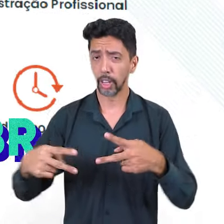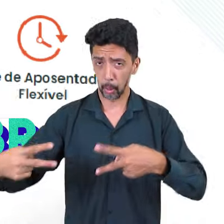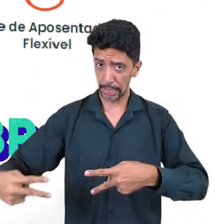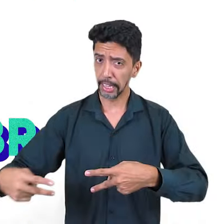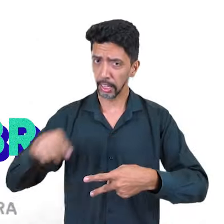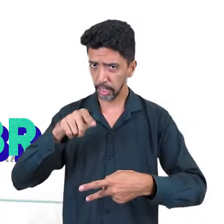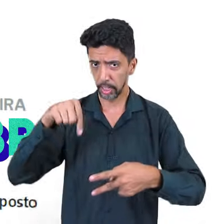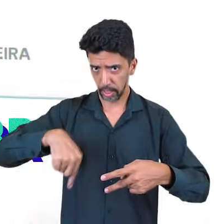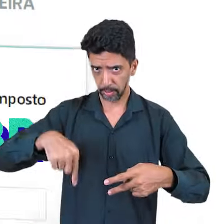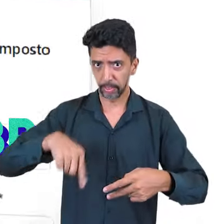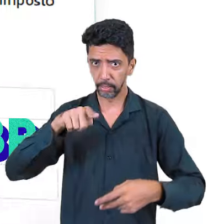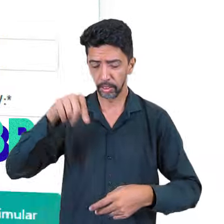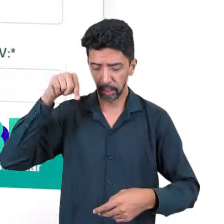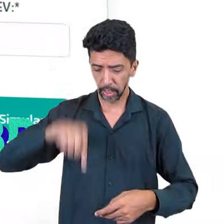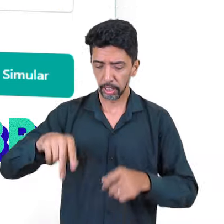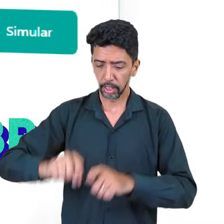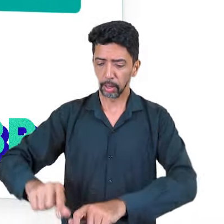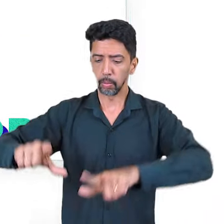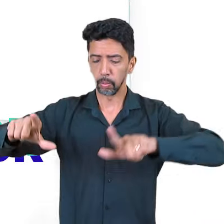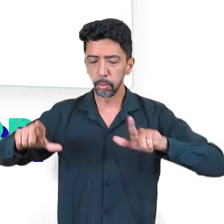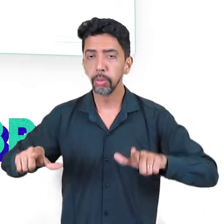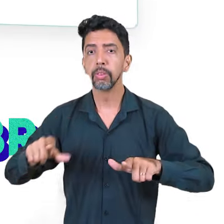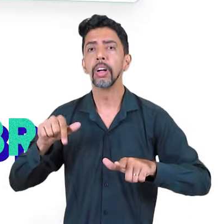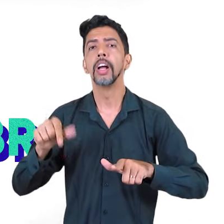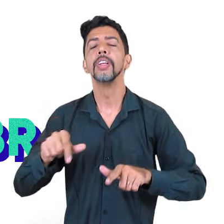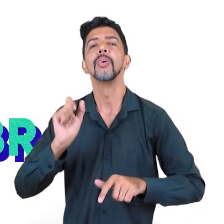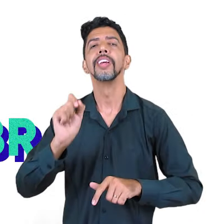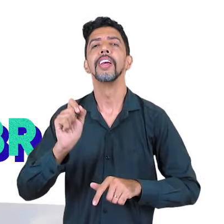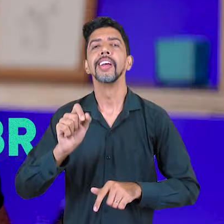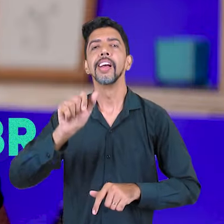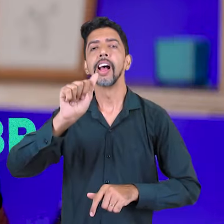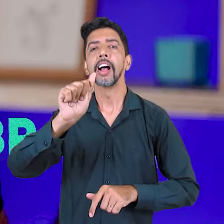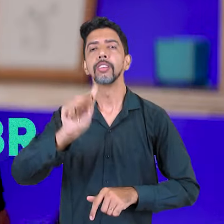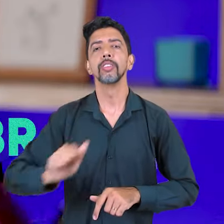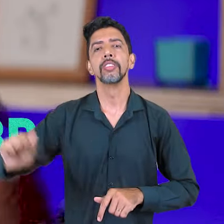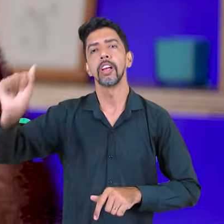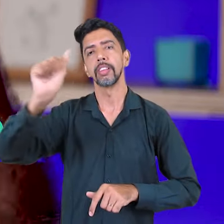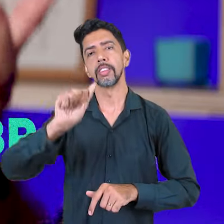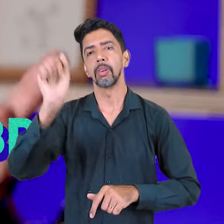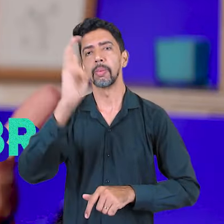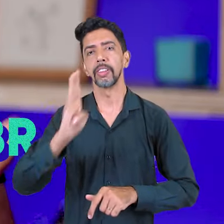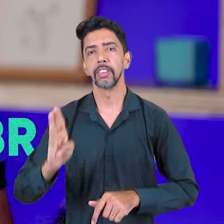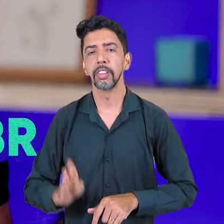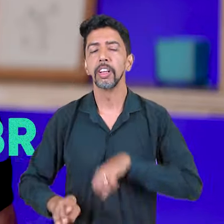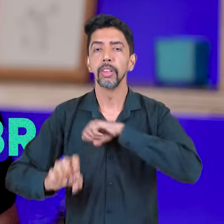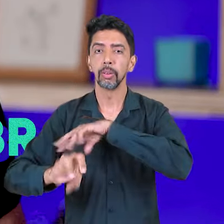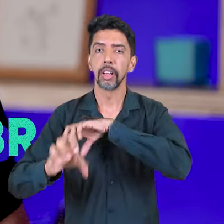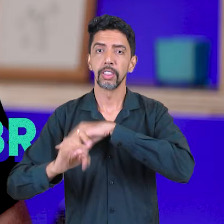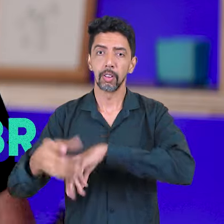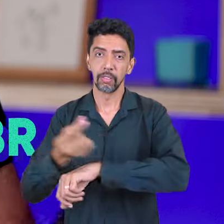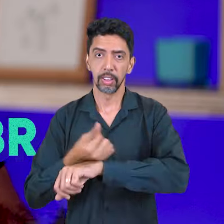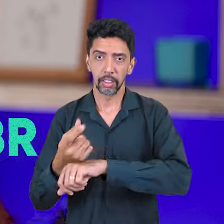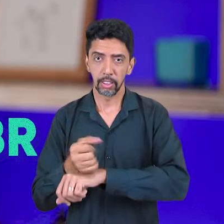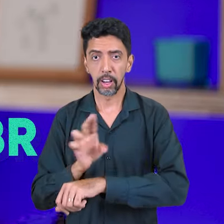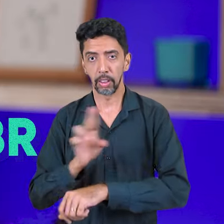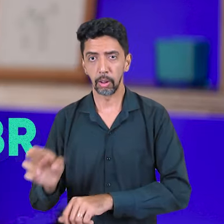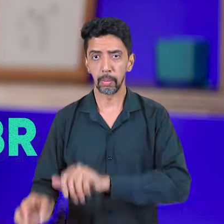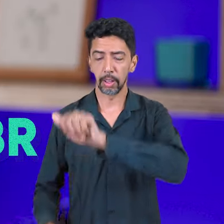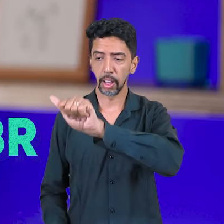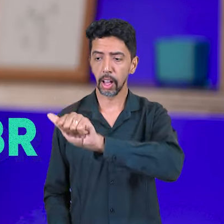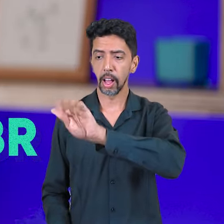lucrativos sem taxa de administração sem taxa de carregamento eu aplico lá tenho a tranquilidade de ser